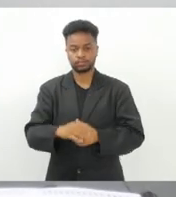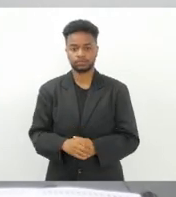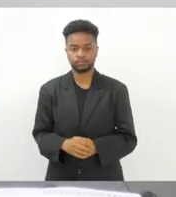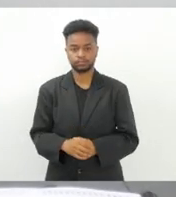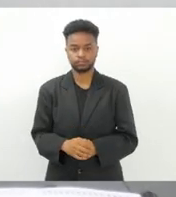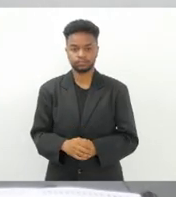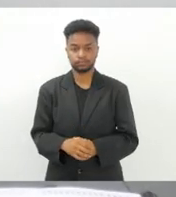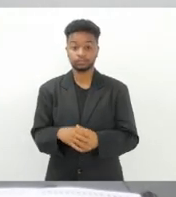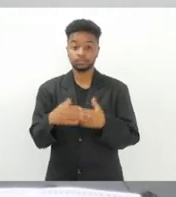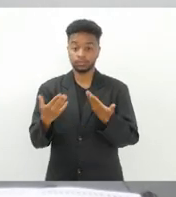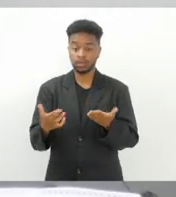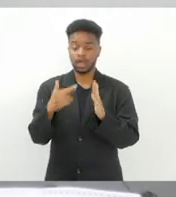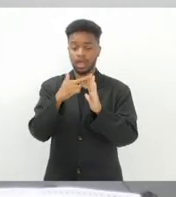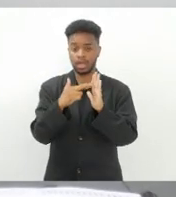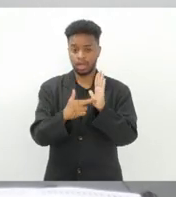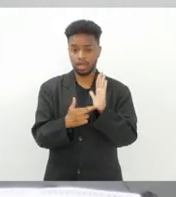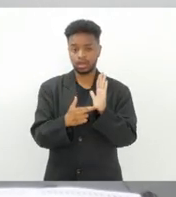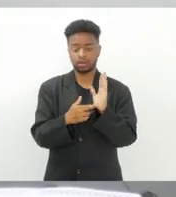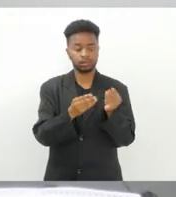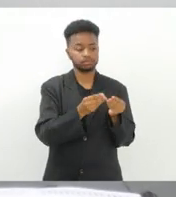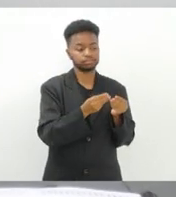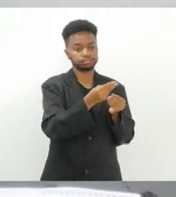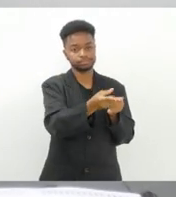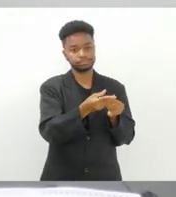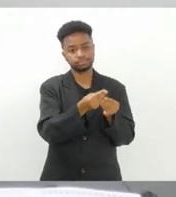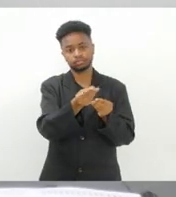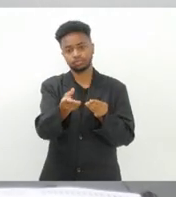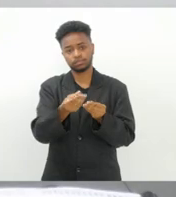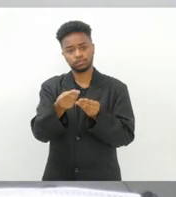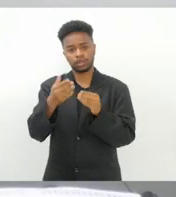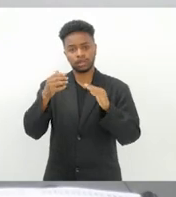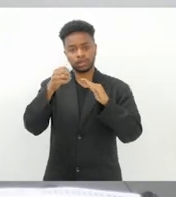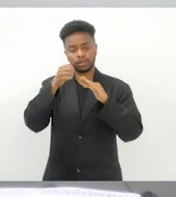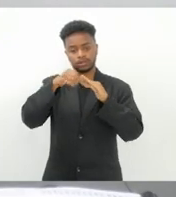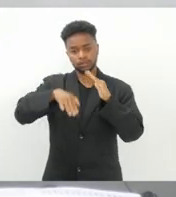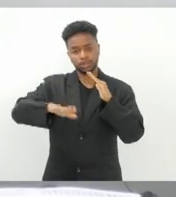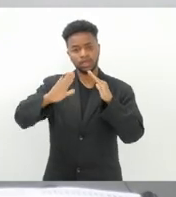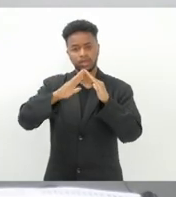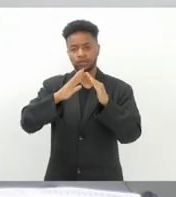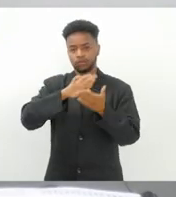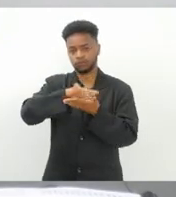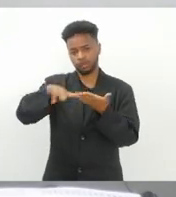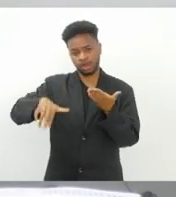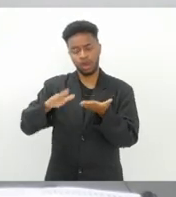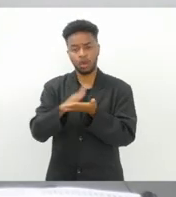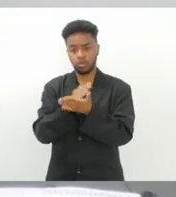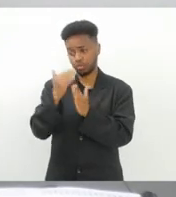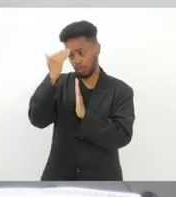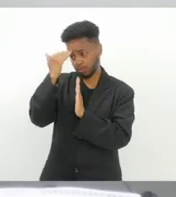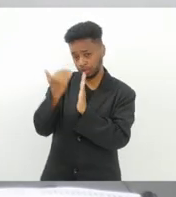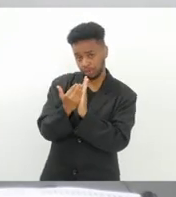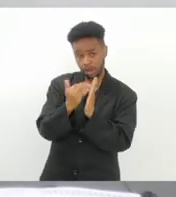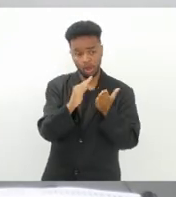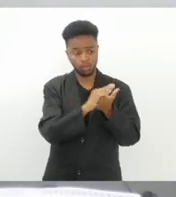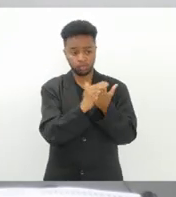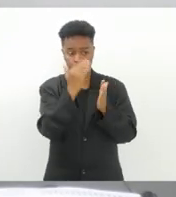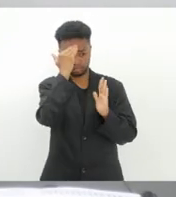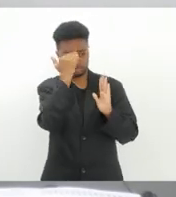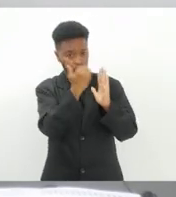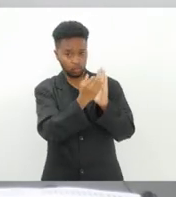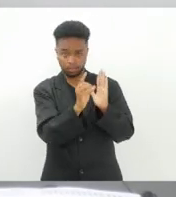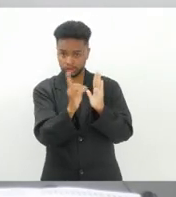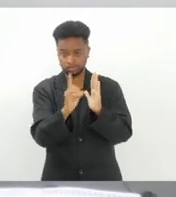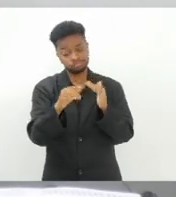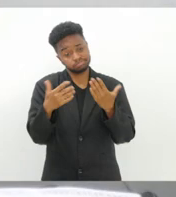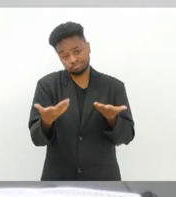Esse decálogo foi distribuído em vários terreiros, em alguns isso foi cumprido, em outros não foi, mas assim é a vida,